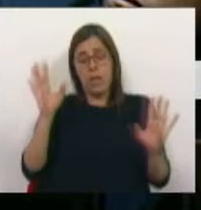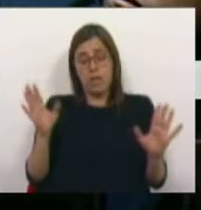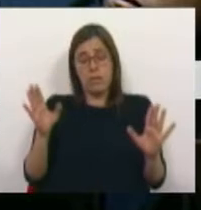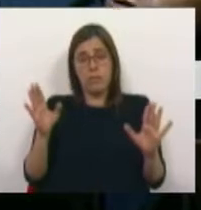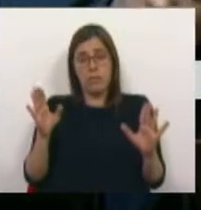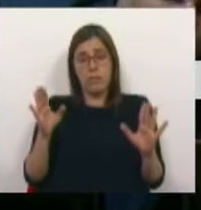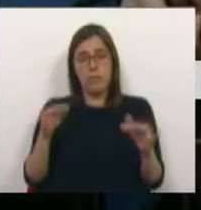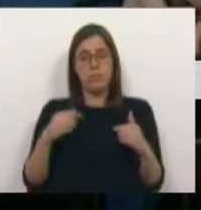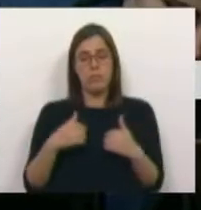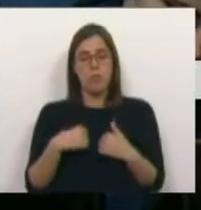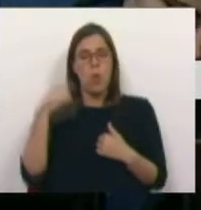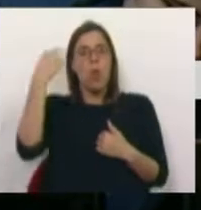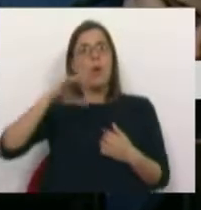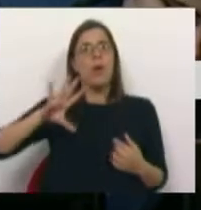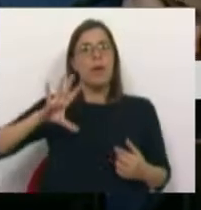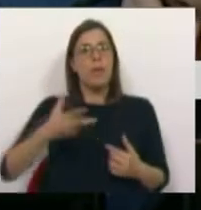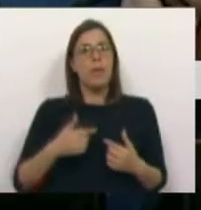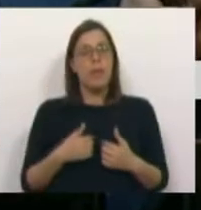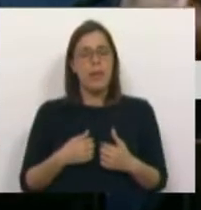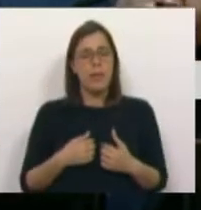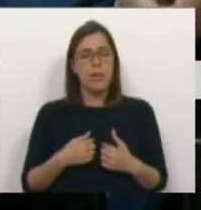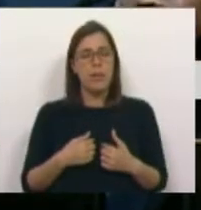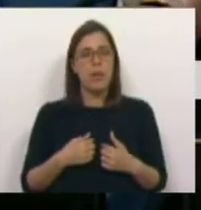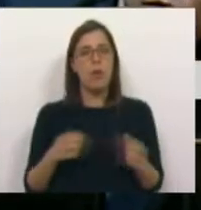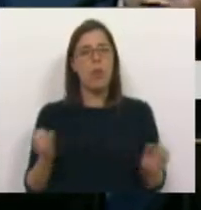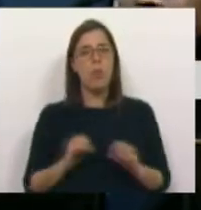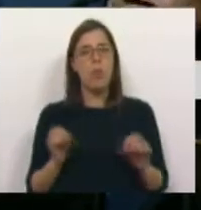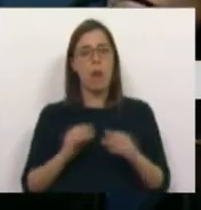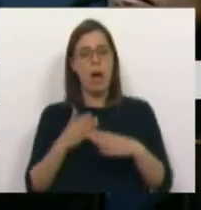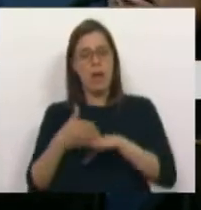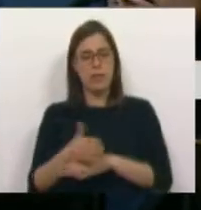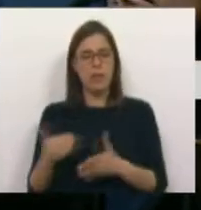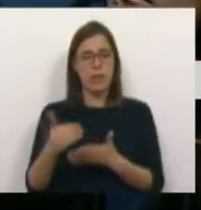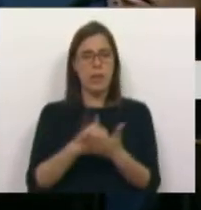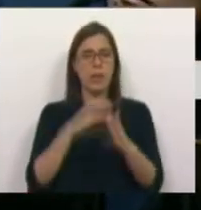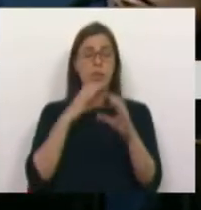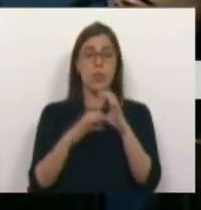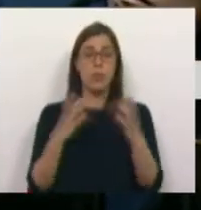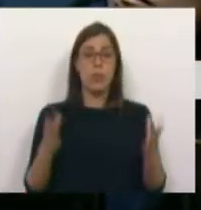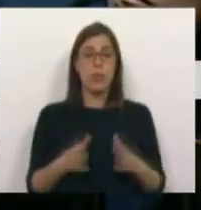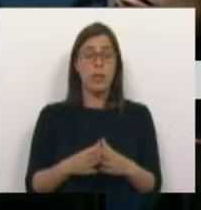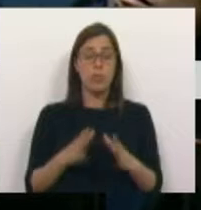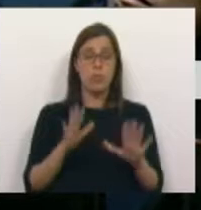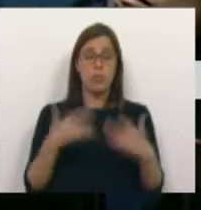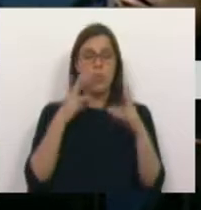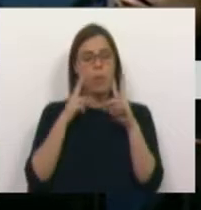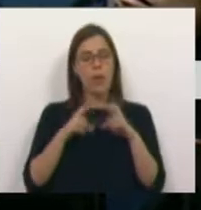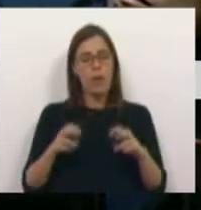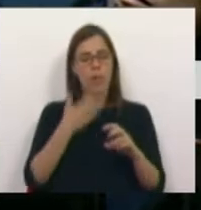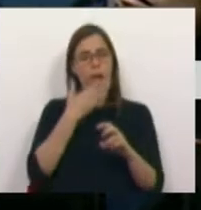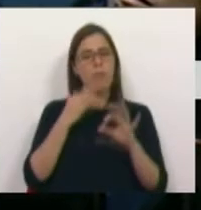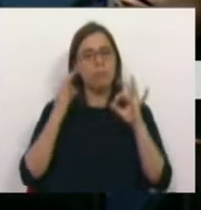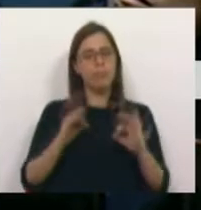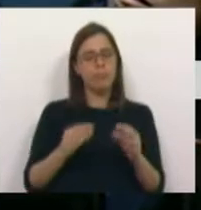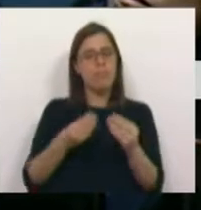falsidades é de que somos o único país em que não há acesso a dados de comunicações que permitam investigar com uma